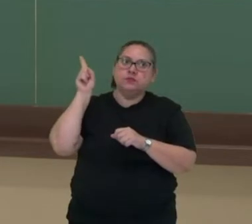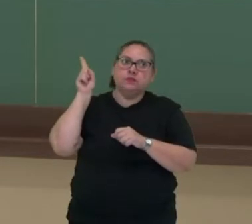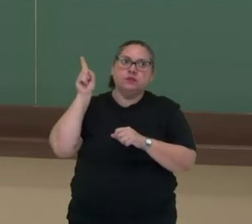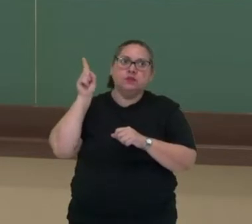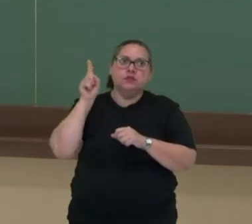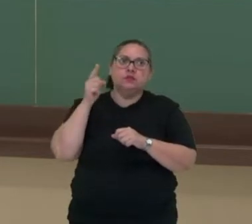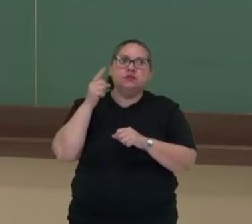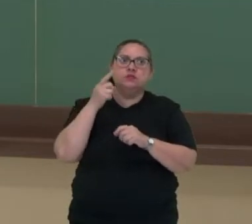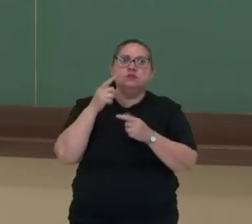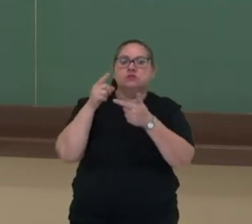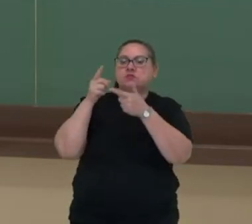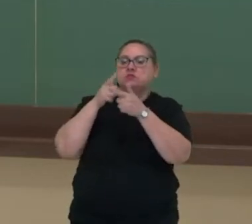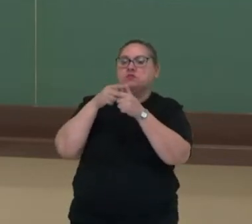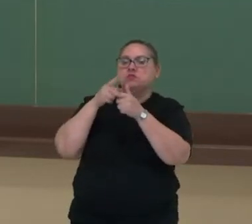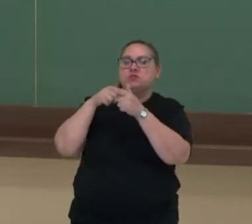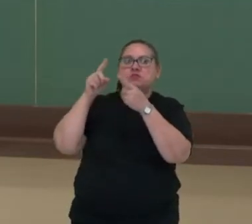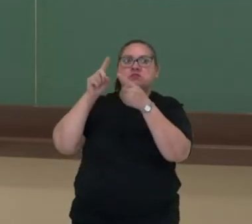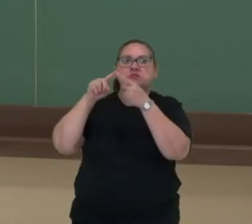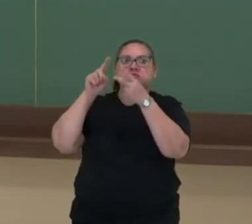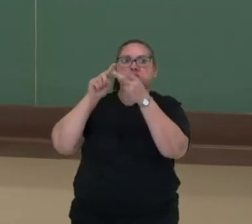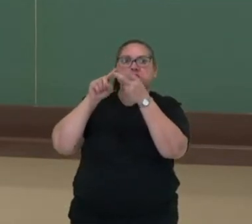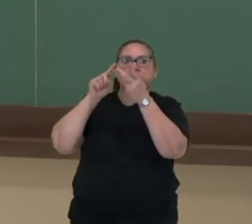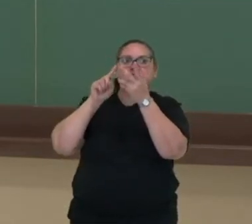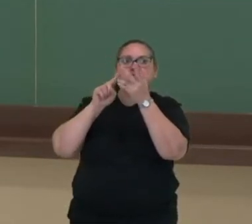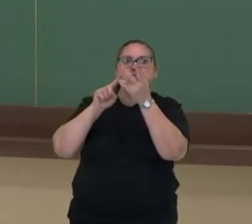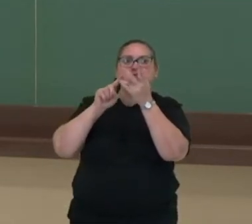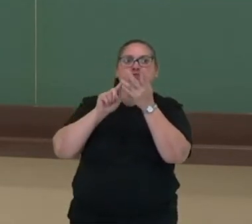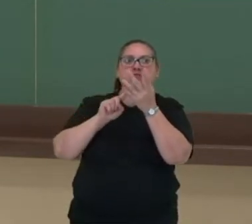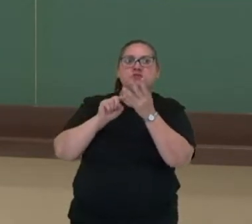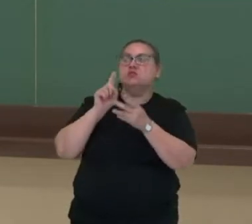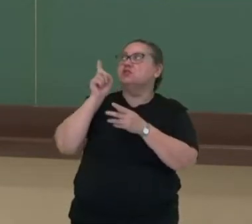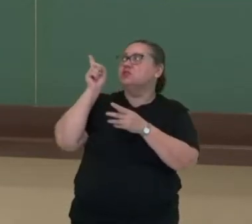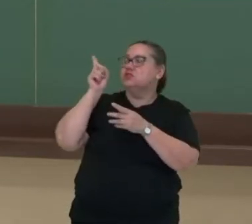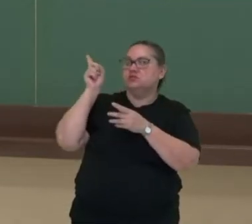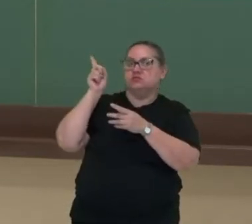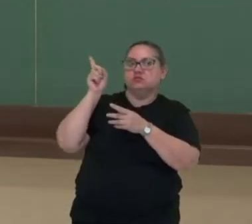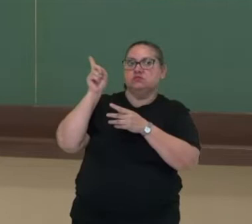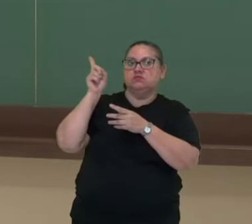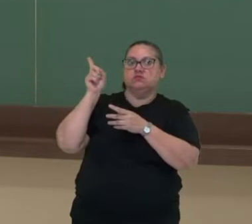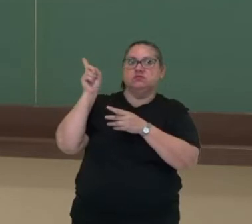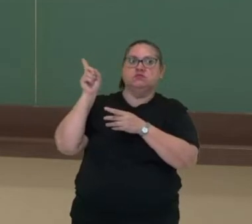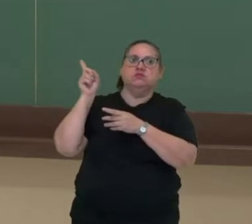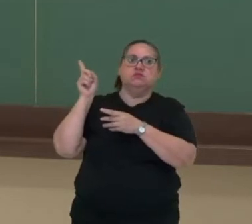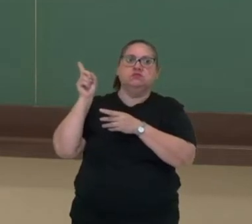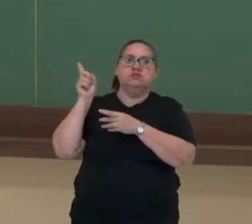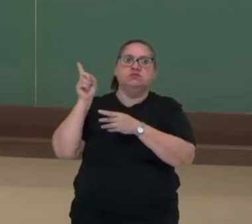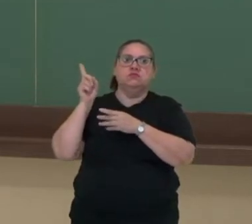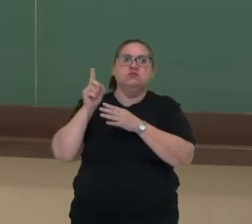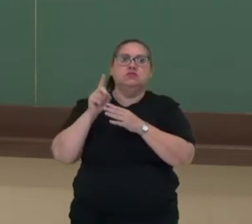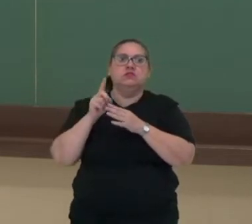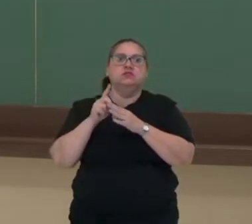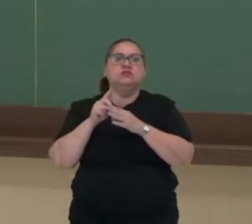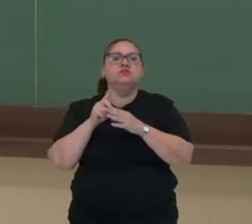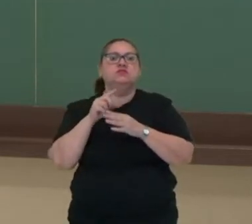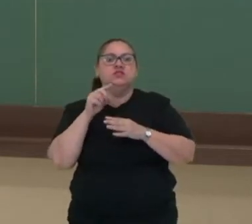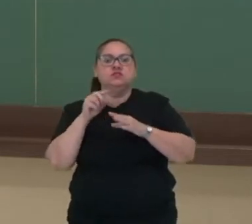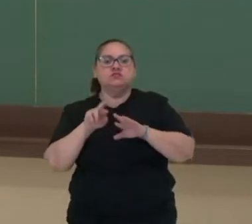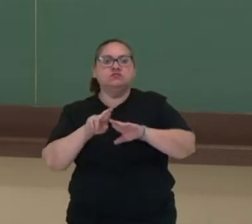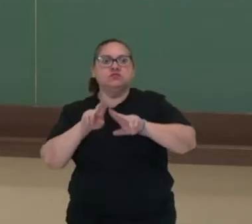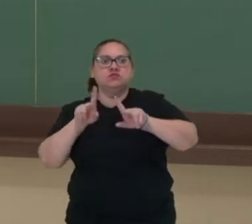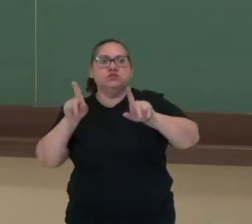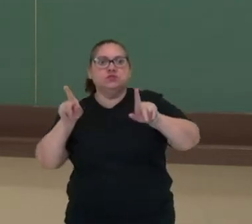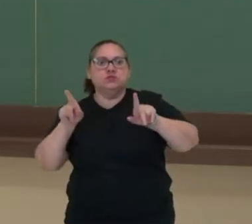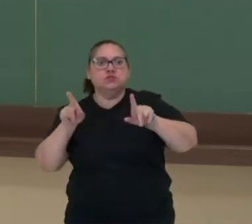Então, rotavírus, arbovírus, SARS, flavivírus e a influenza, vírus